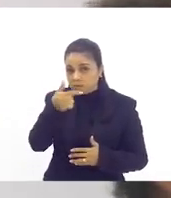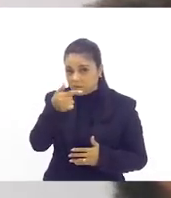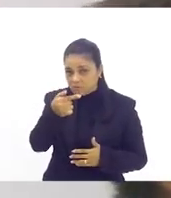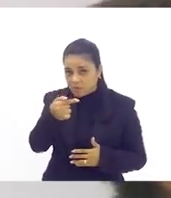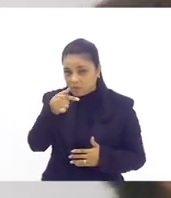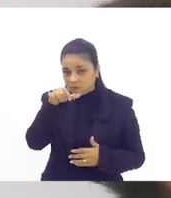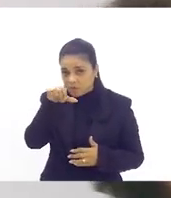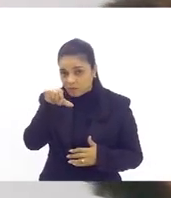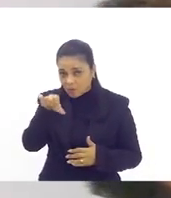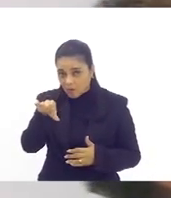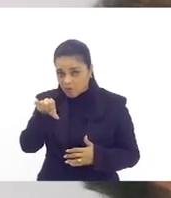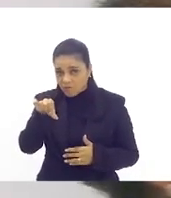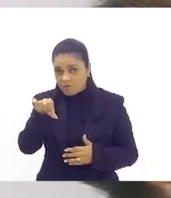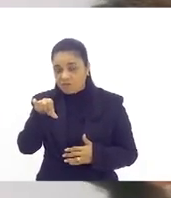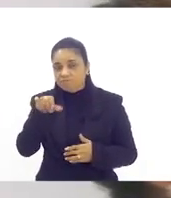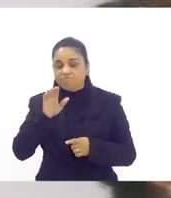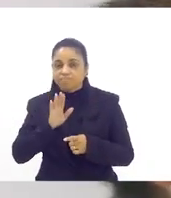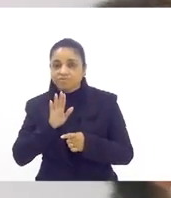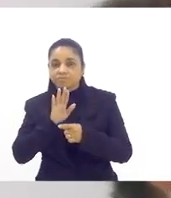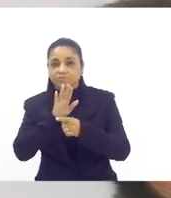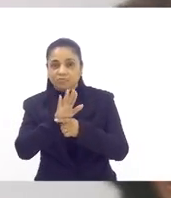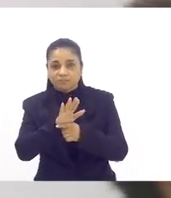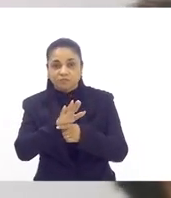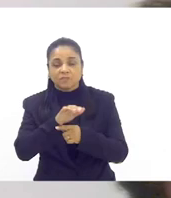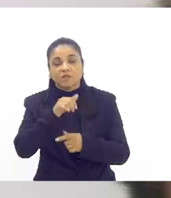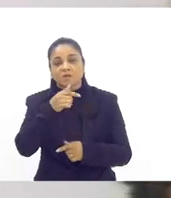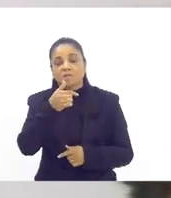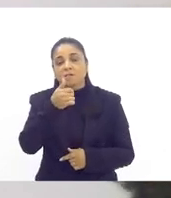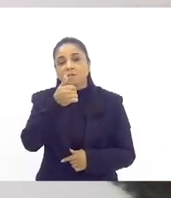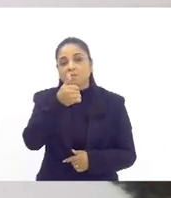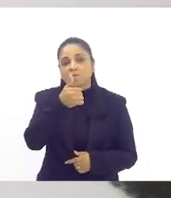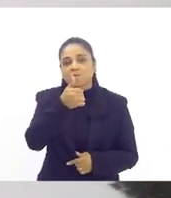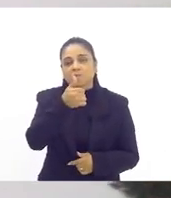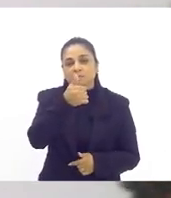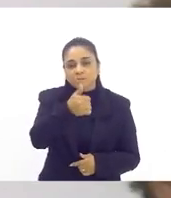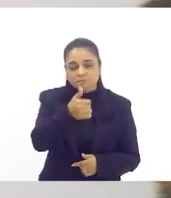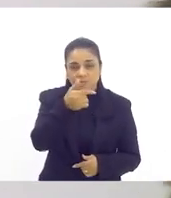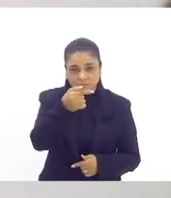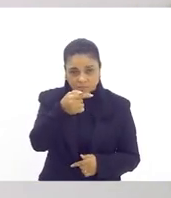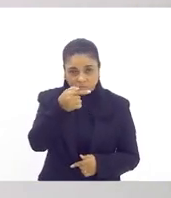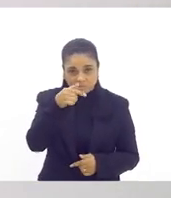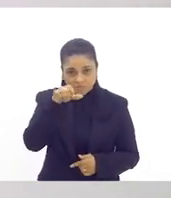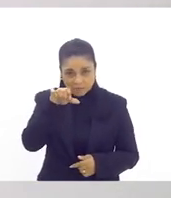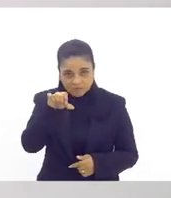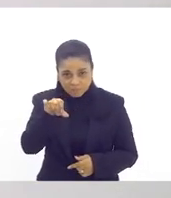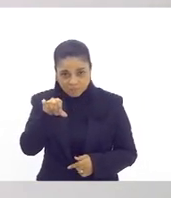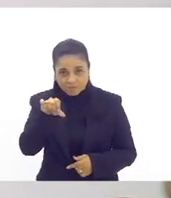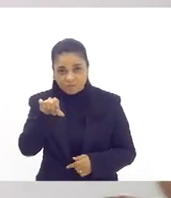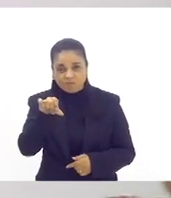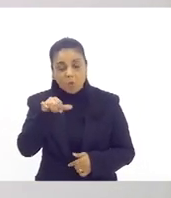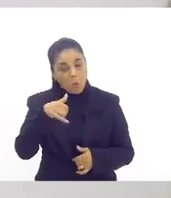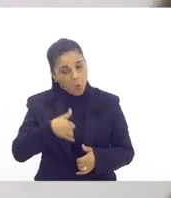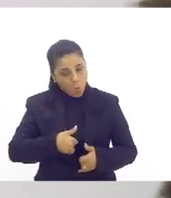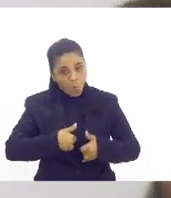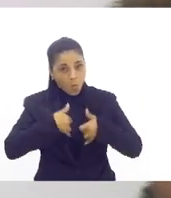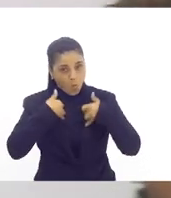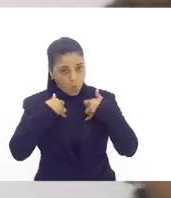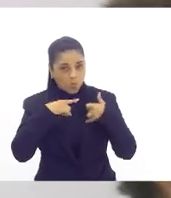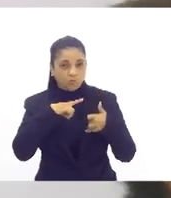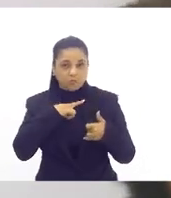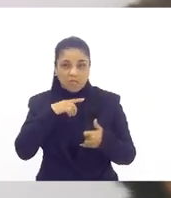contribuições dessas 1079 Isso aqui é uma coisa que dá um baito orgulho gente